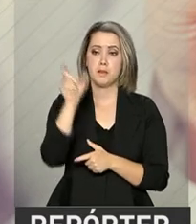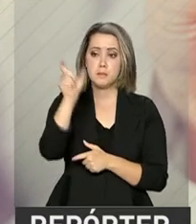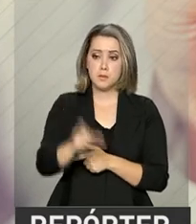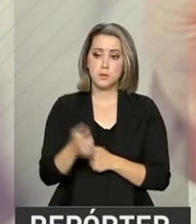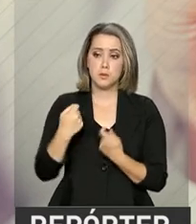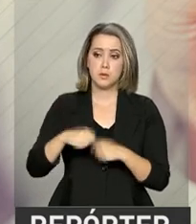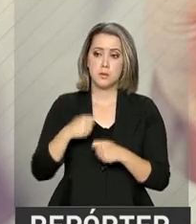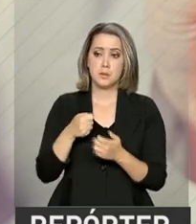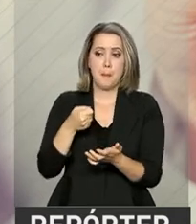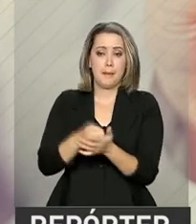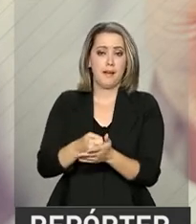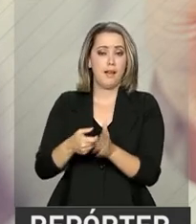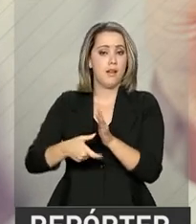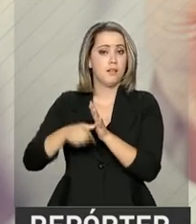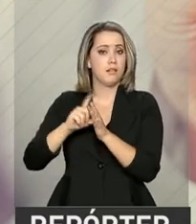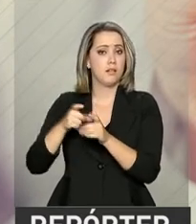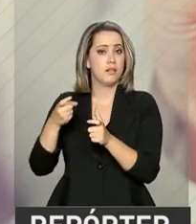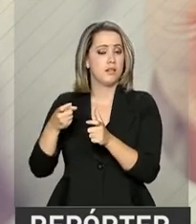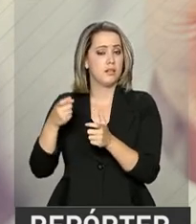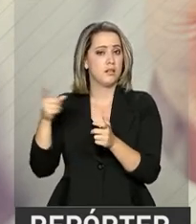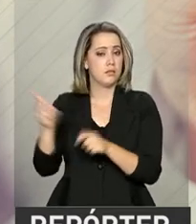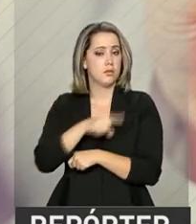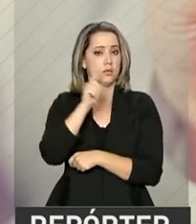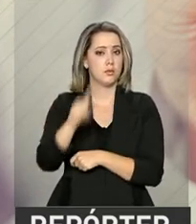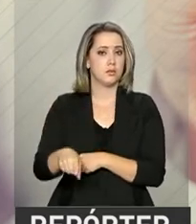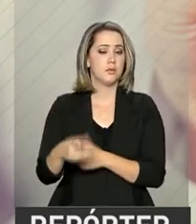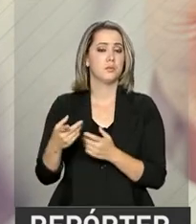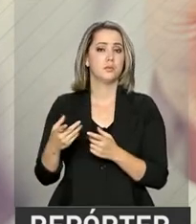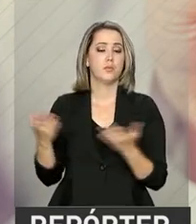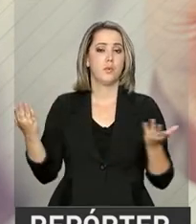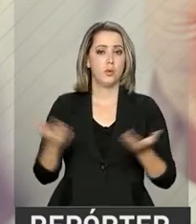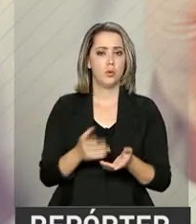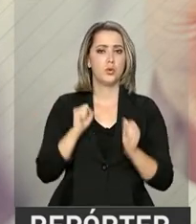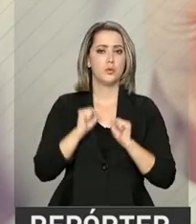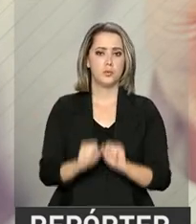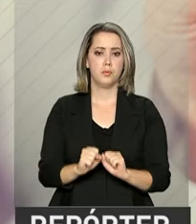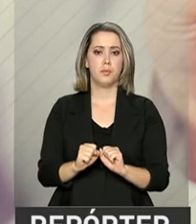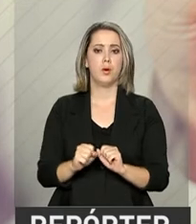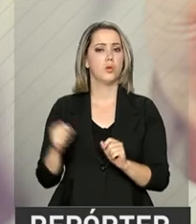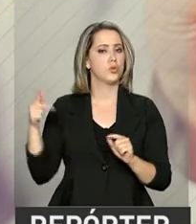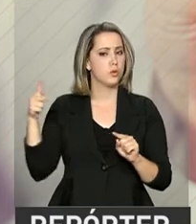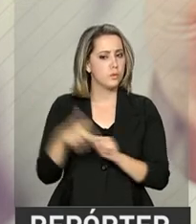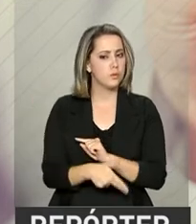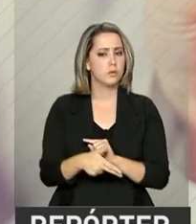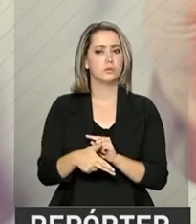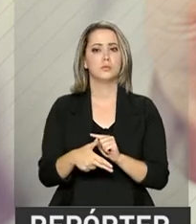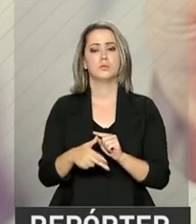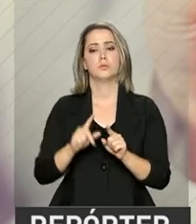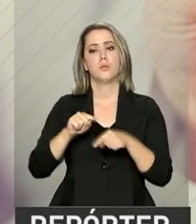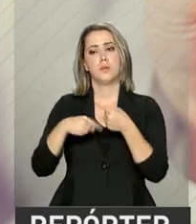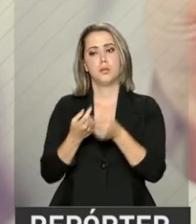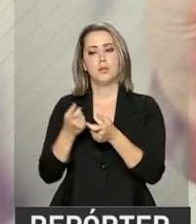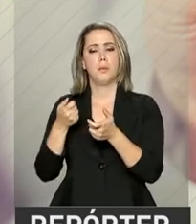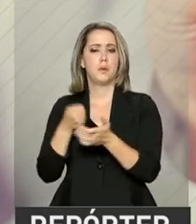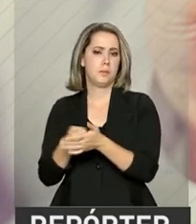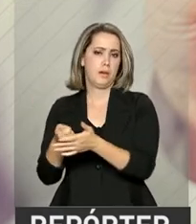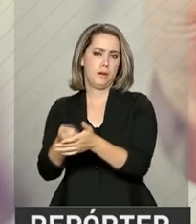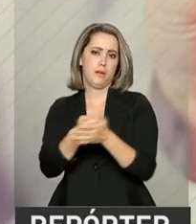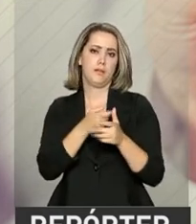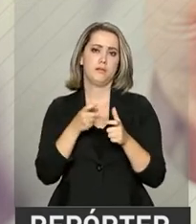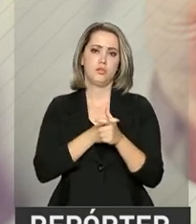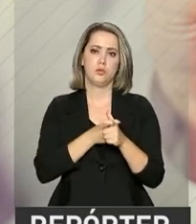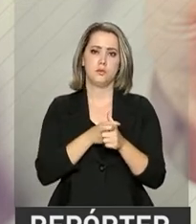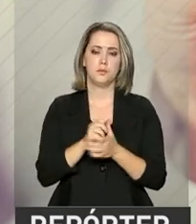pessoas precisavam quitar os débitos antes de cancelar o plano. Hoje é possível rescindir o contrato e depois negociar a dívida